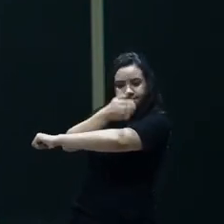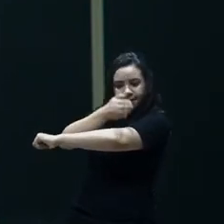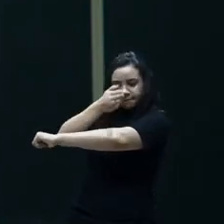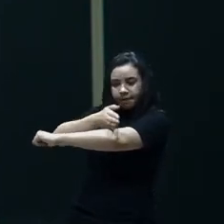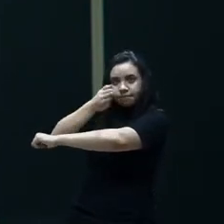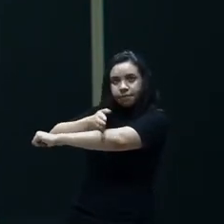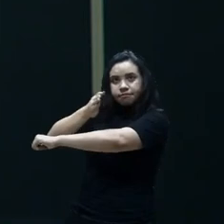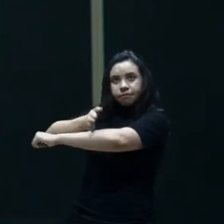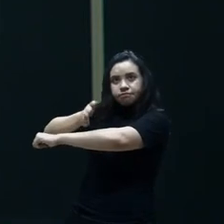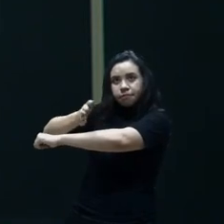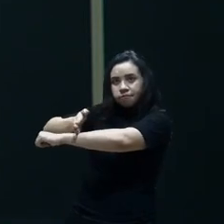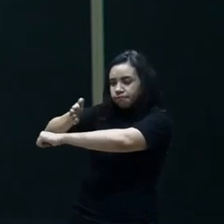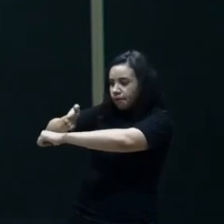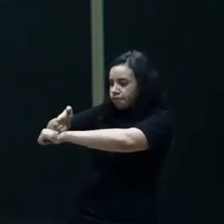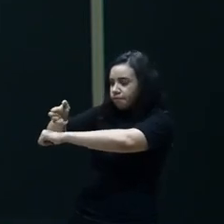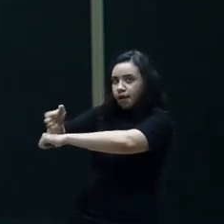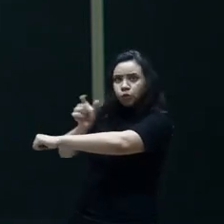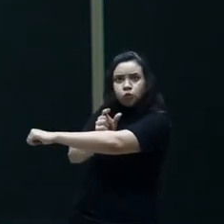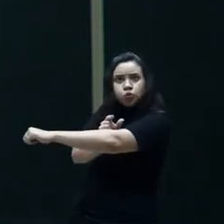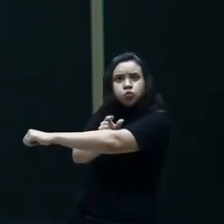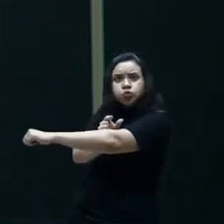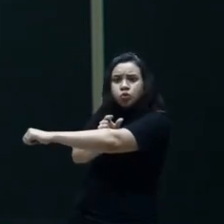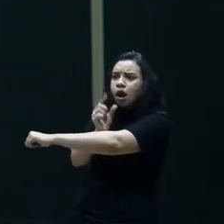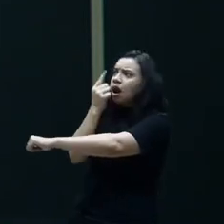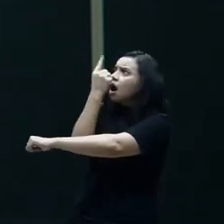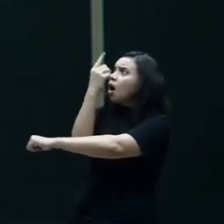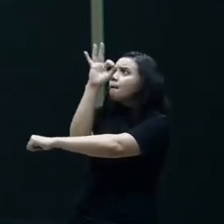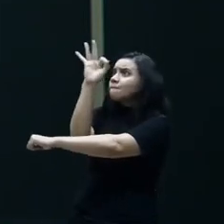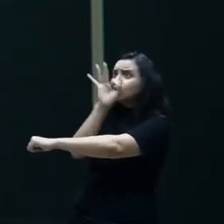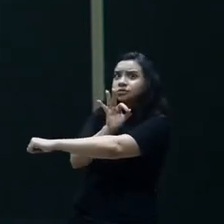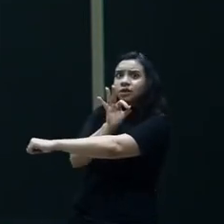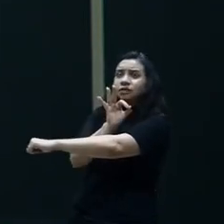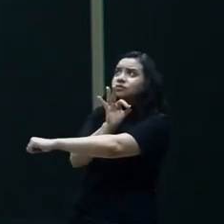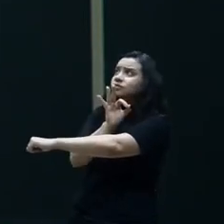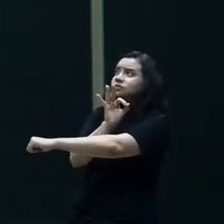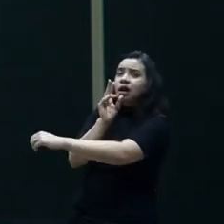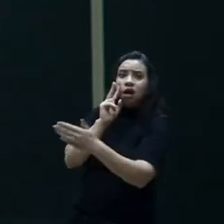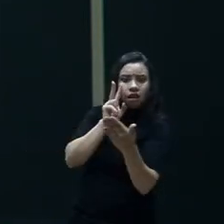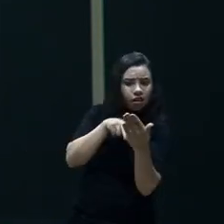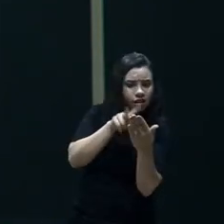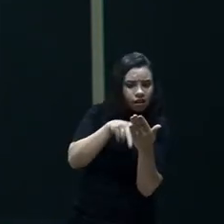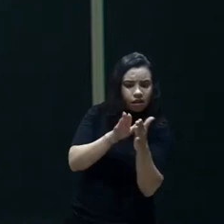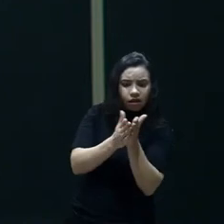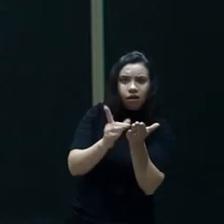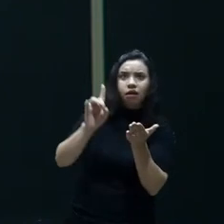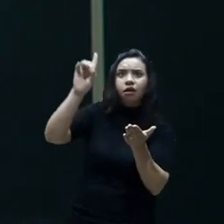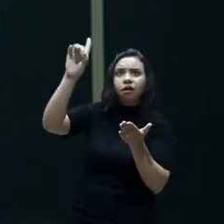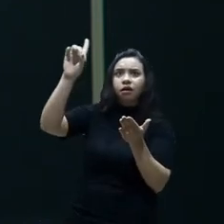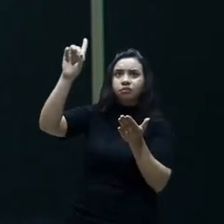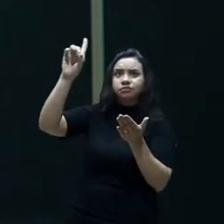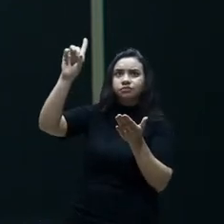dia ao Senhor, meditando na palavra dEle. Numa conta muito rápida, são